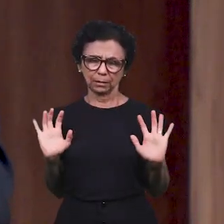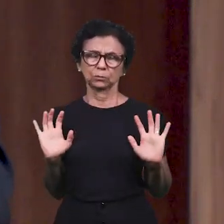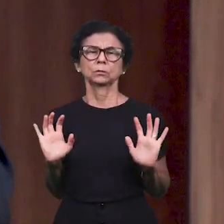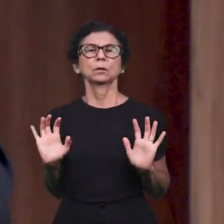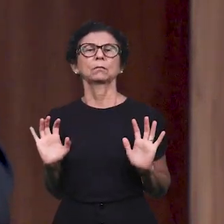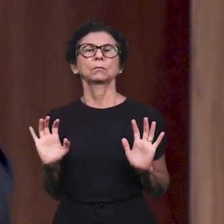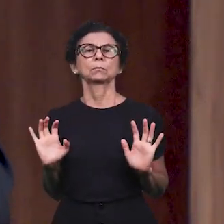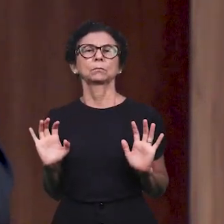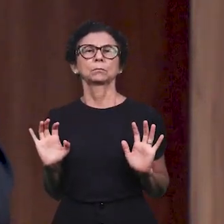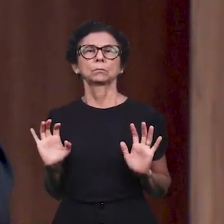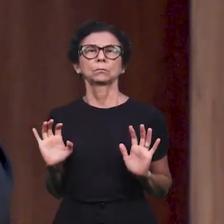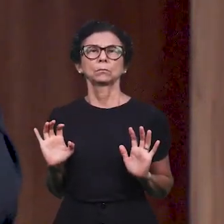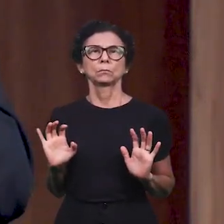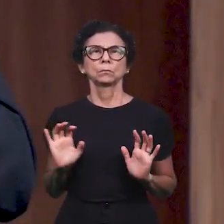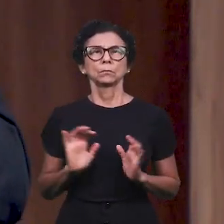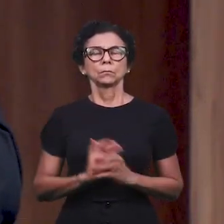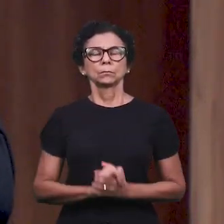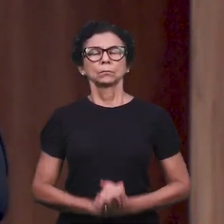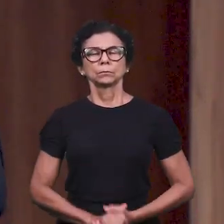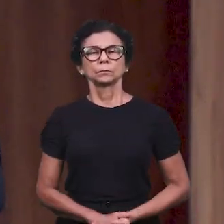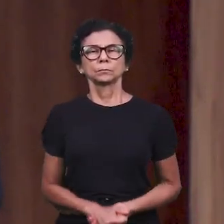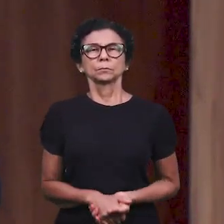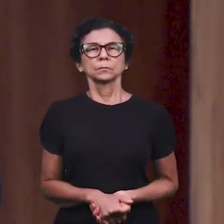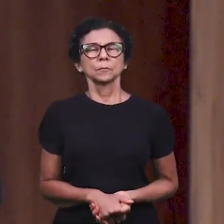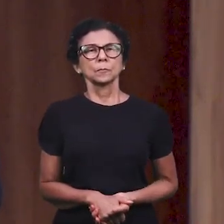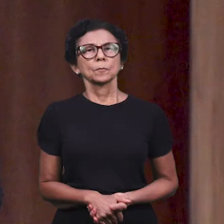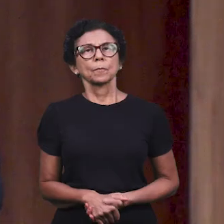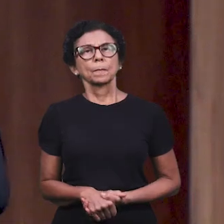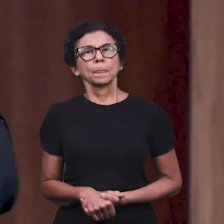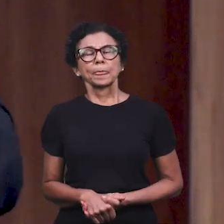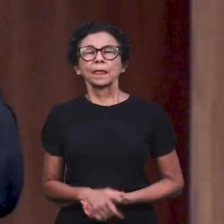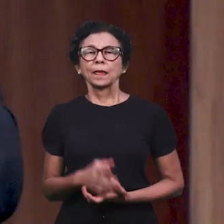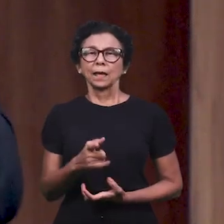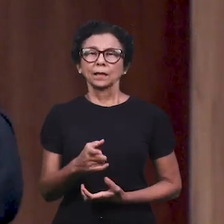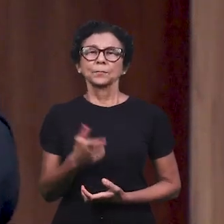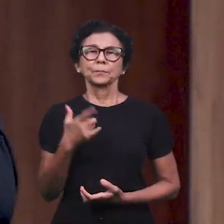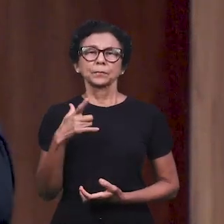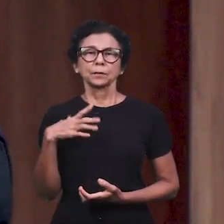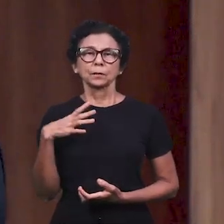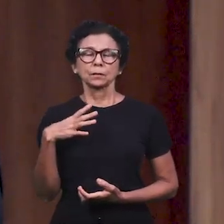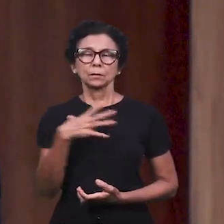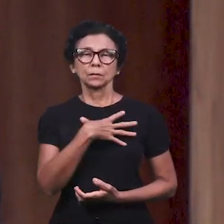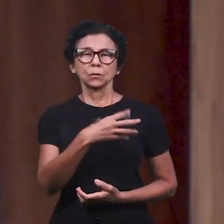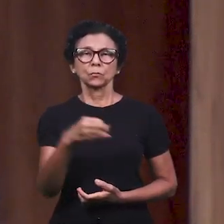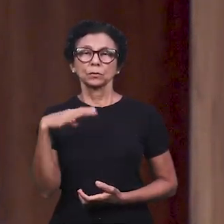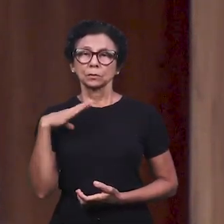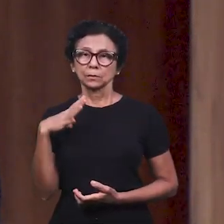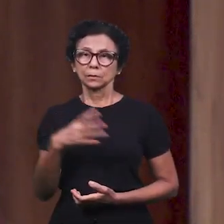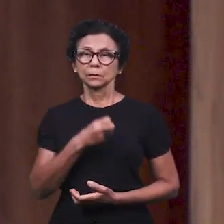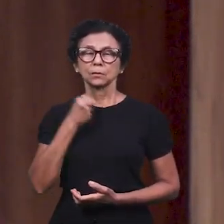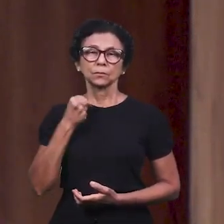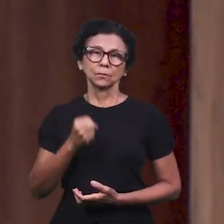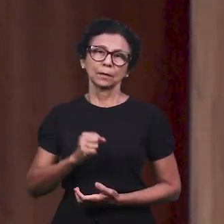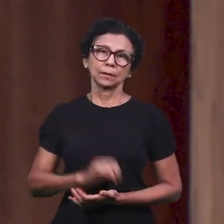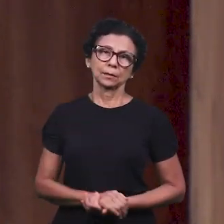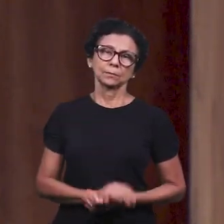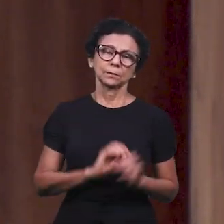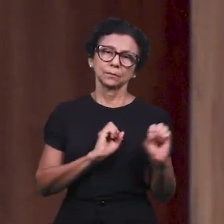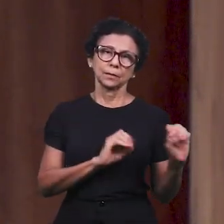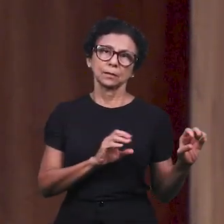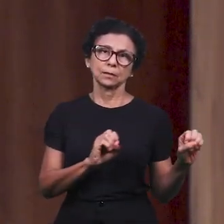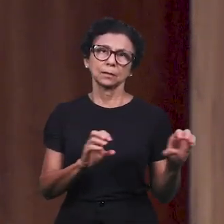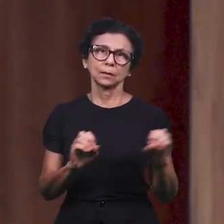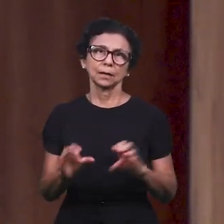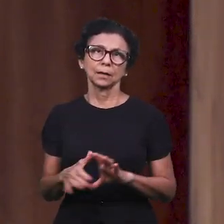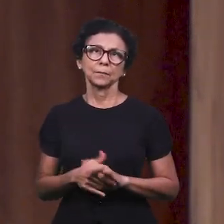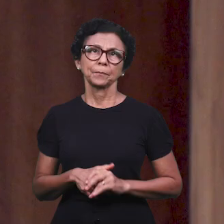mais tempo. Porque você agindo assim no Senhor, você vai salvar o seu caçula. E aí a palavra traz ensinos